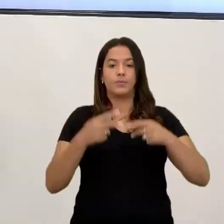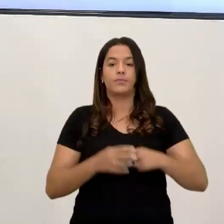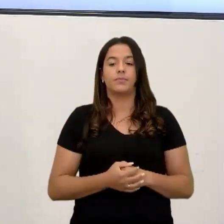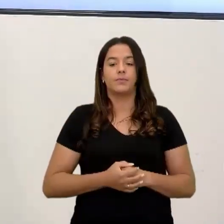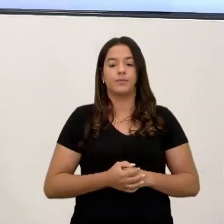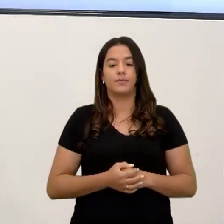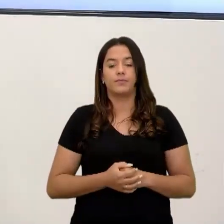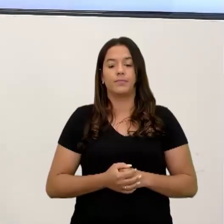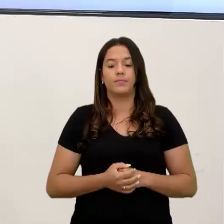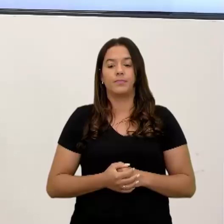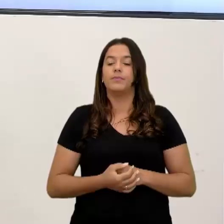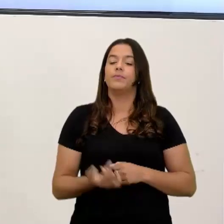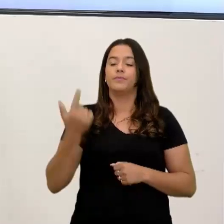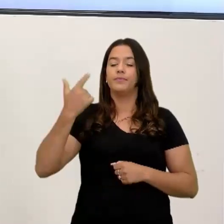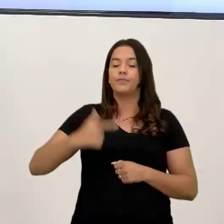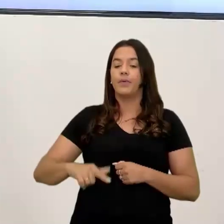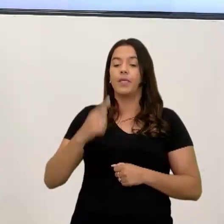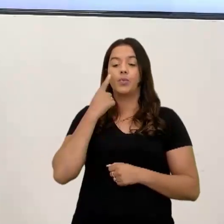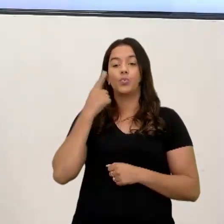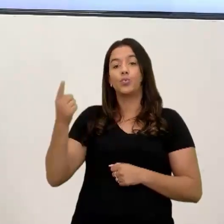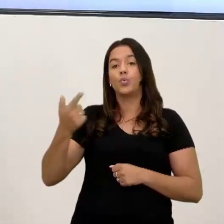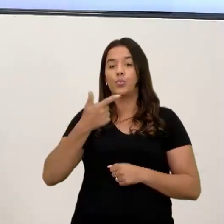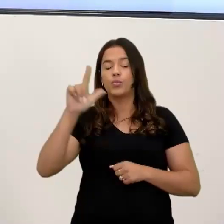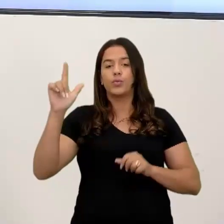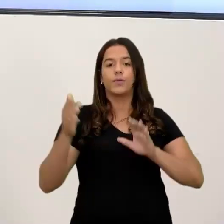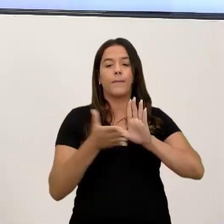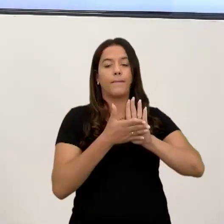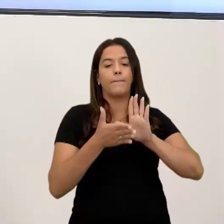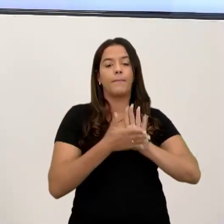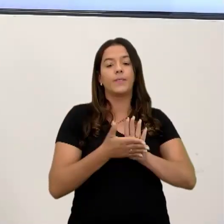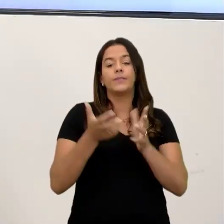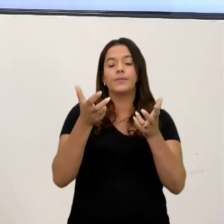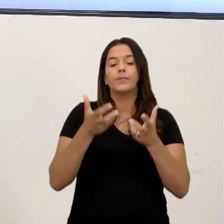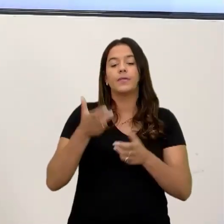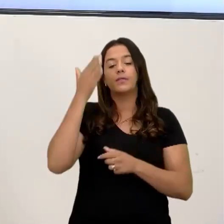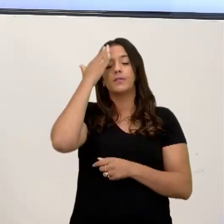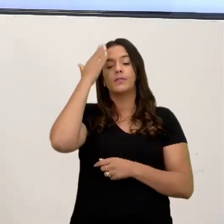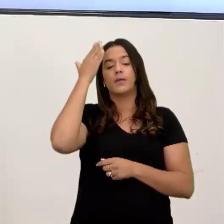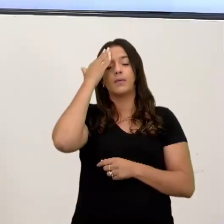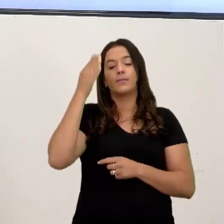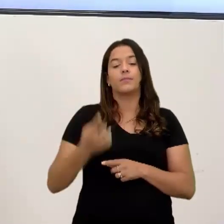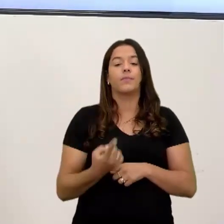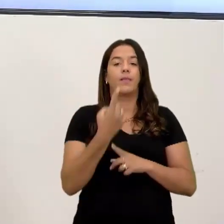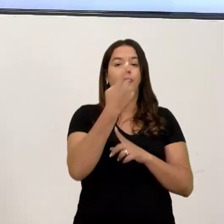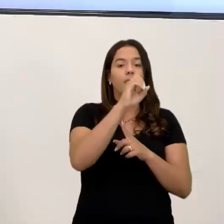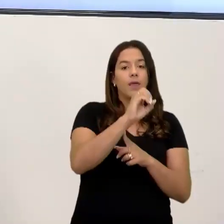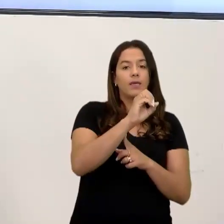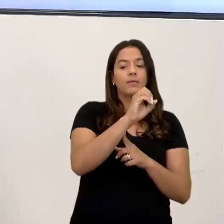Vamos olhar aqui na telinha, então, qual que é a nossa proposta, né? Se eu quisesse saber, por exemplo, 10